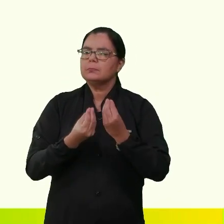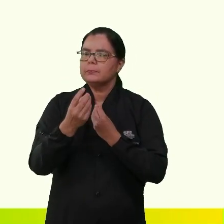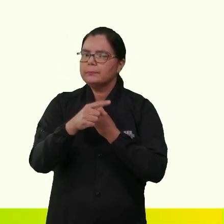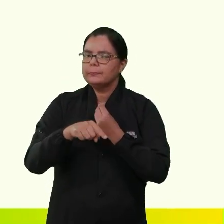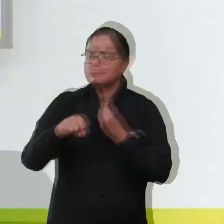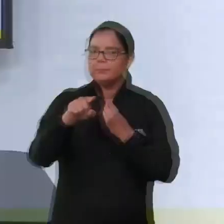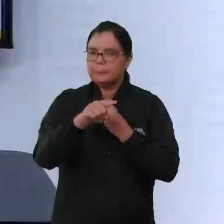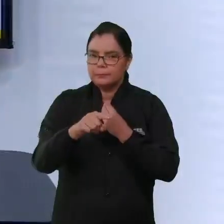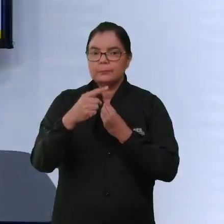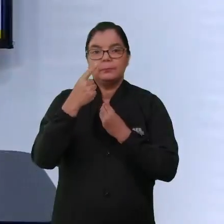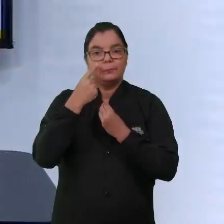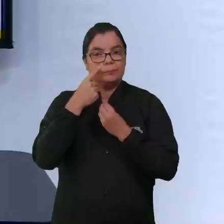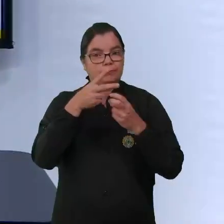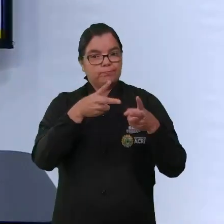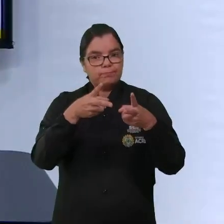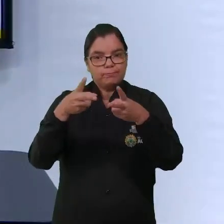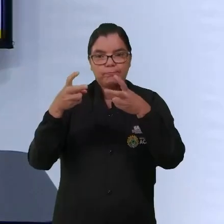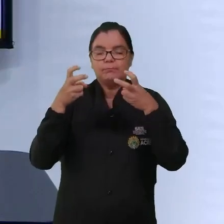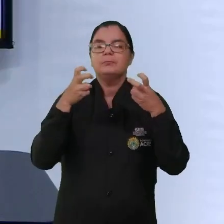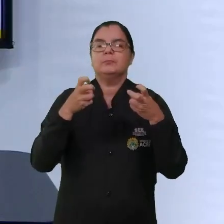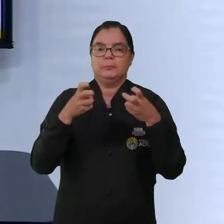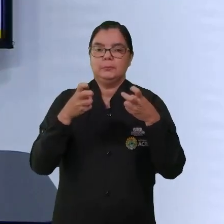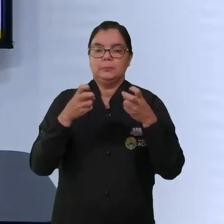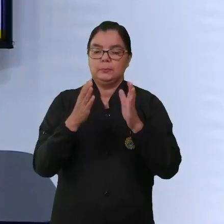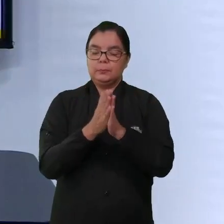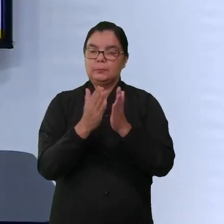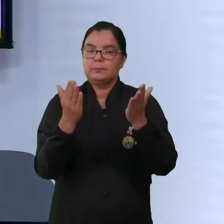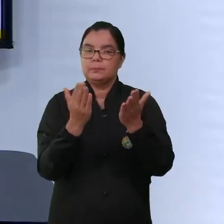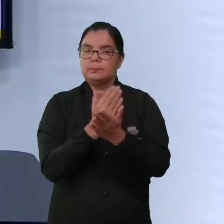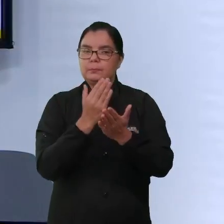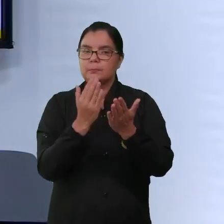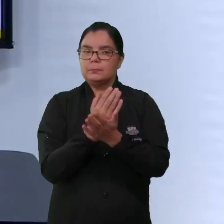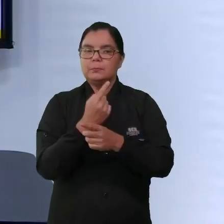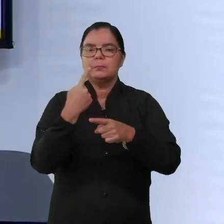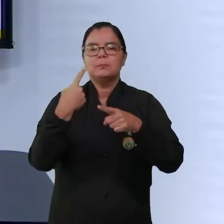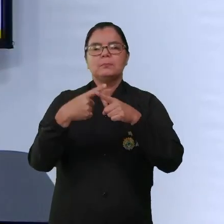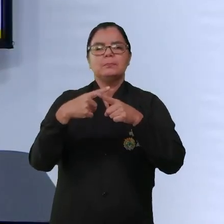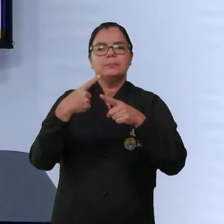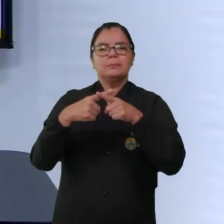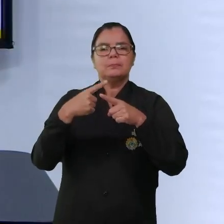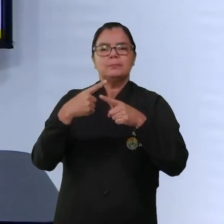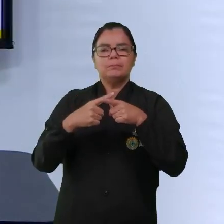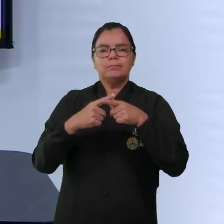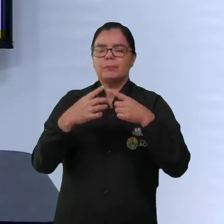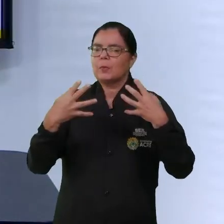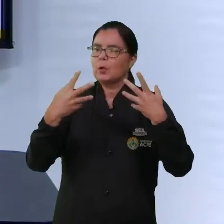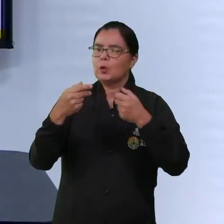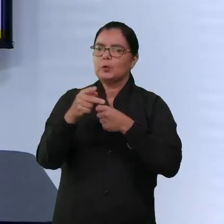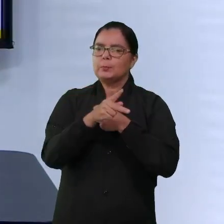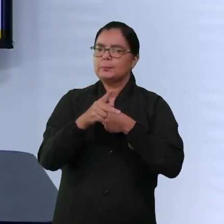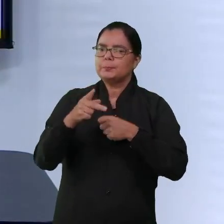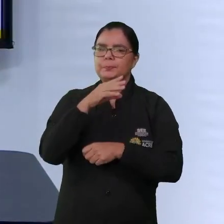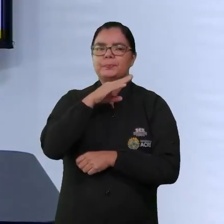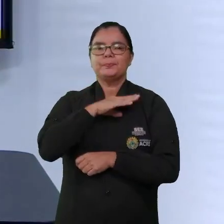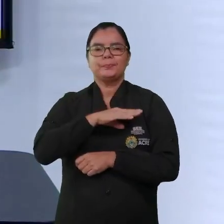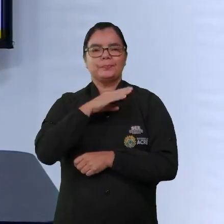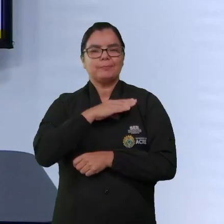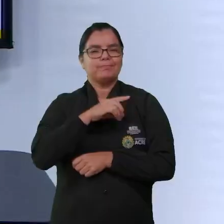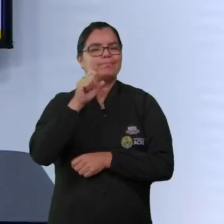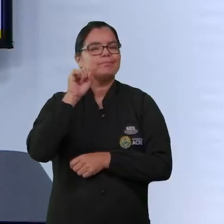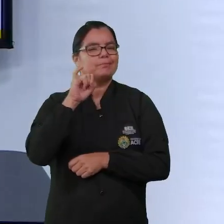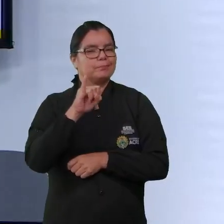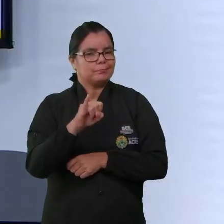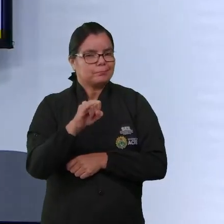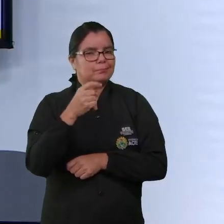vocês devem ter observado, esse livro, por que em todo professor de língua portuguesa, se